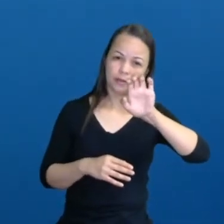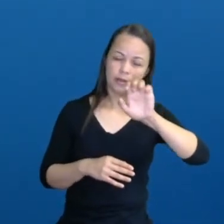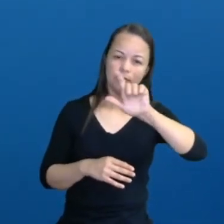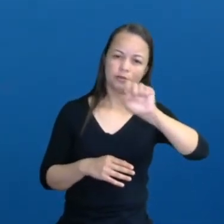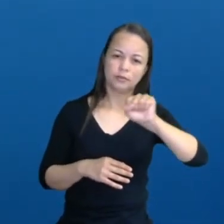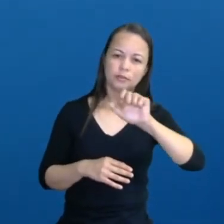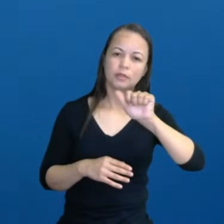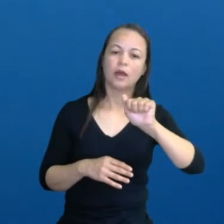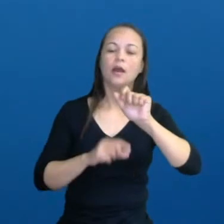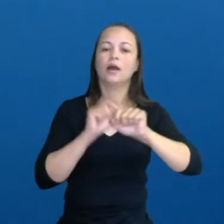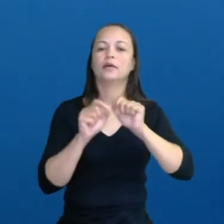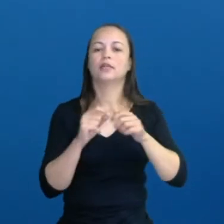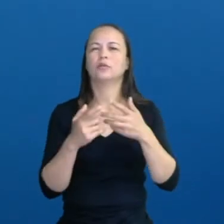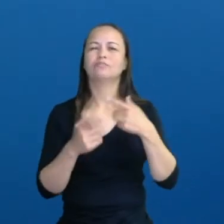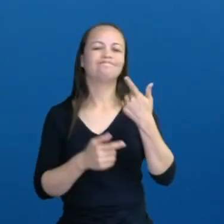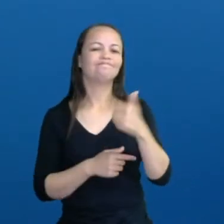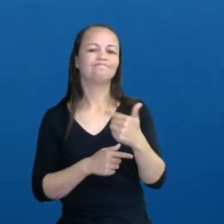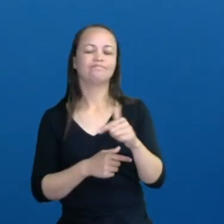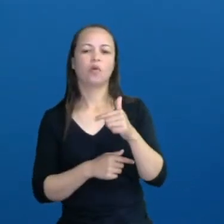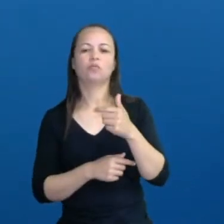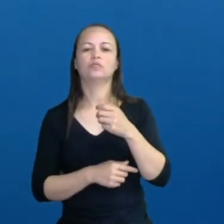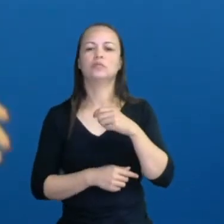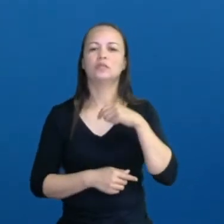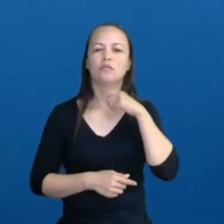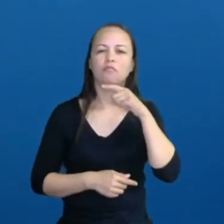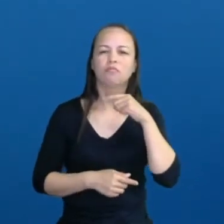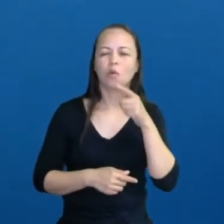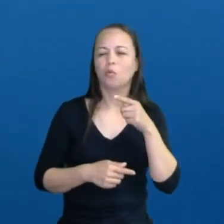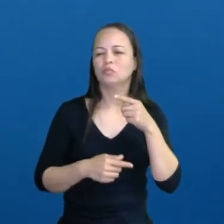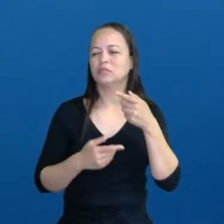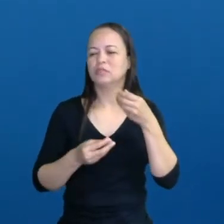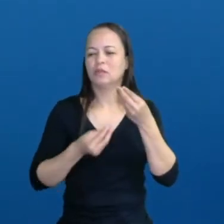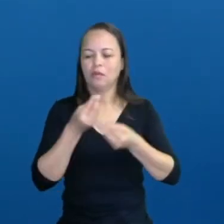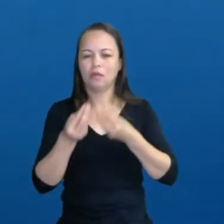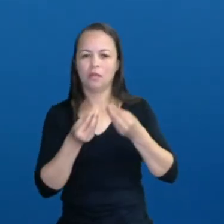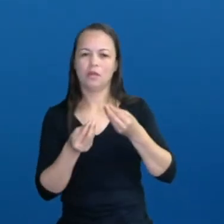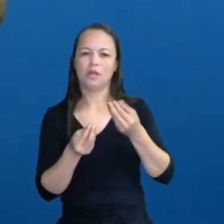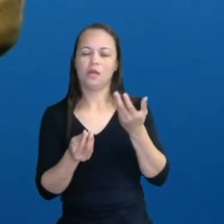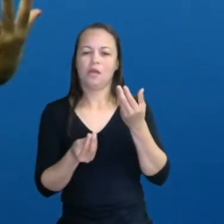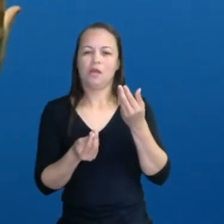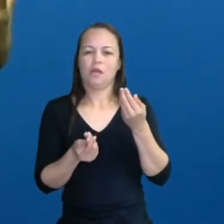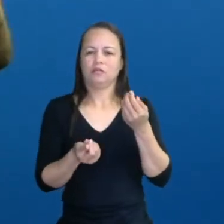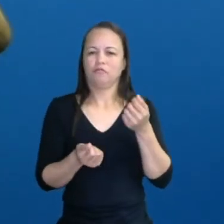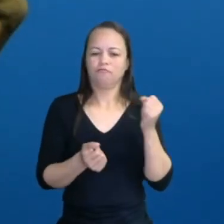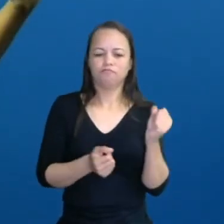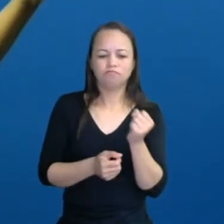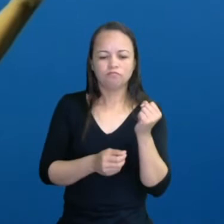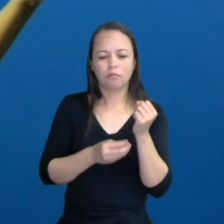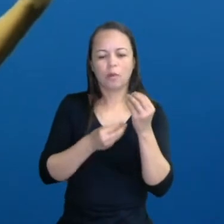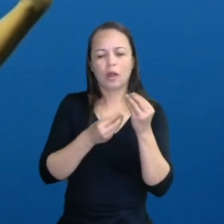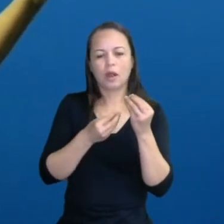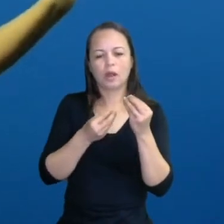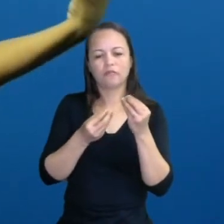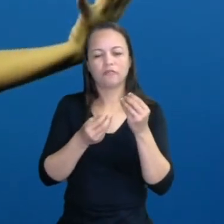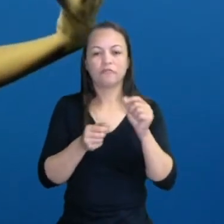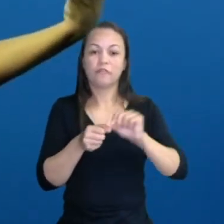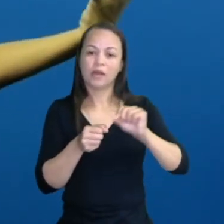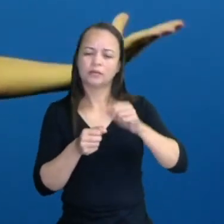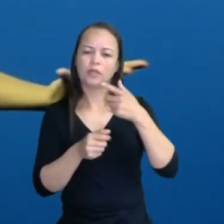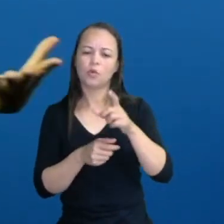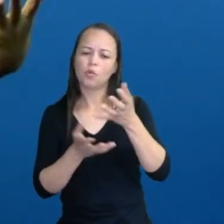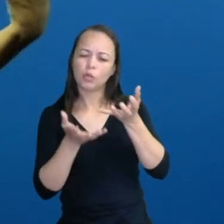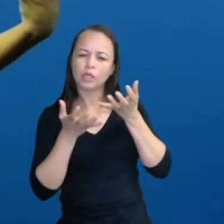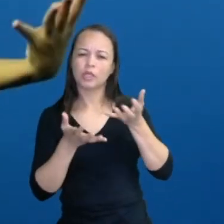produção, eles não tinham força durante a monarquia para fazer o que queriam